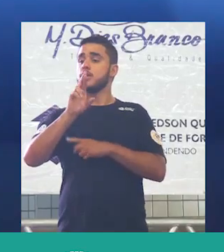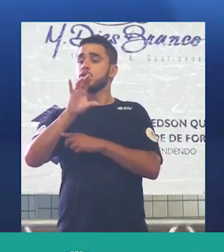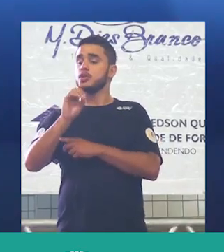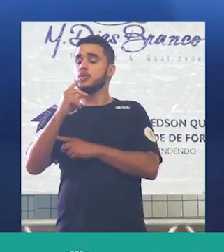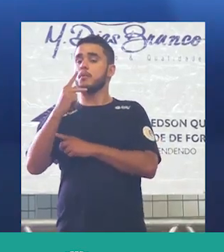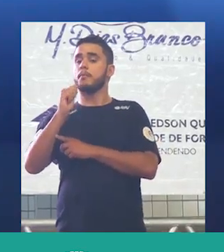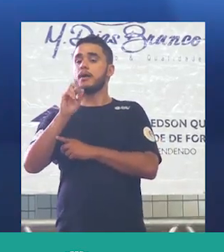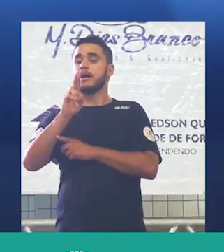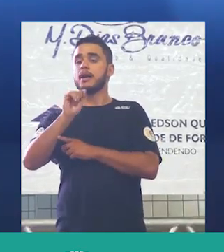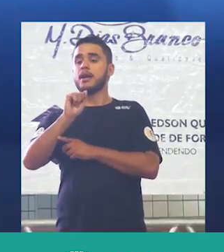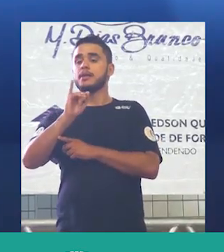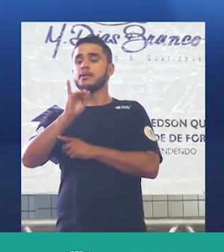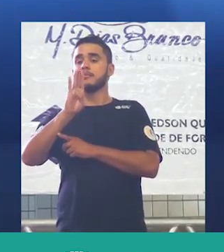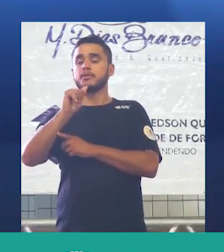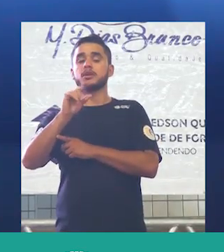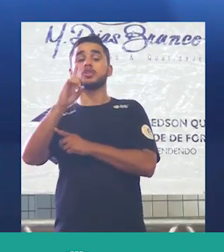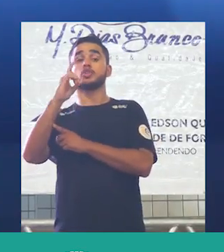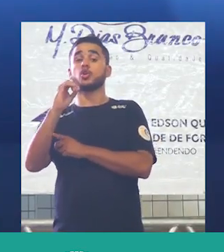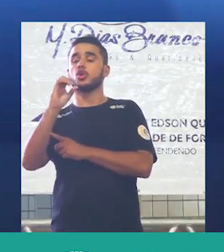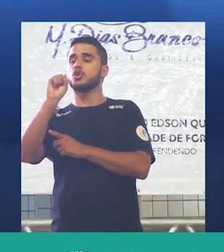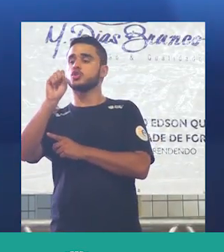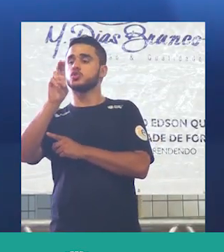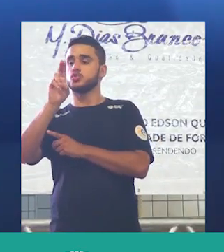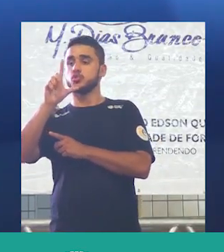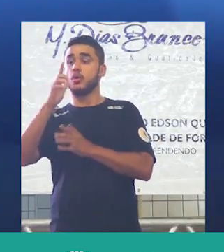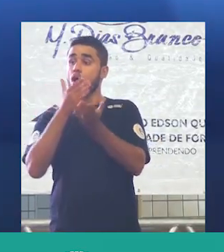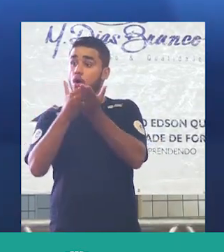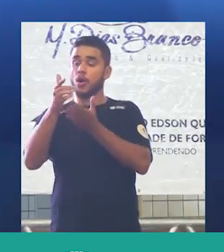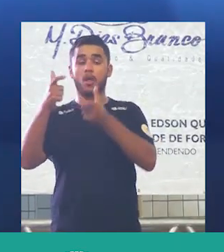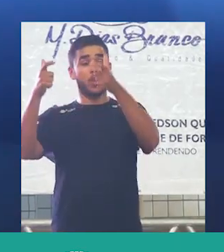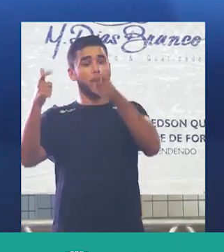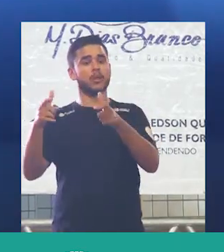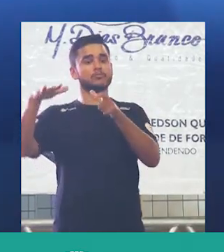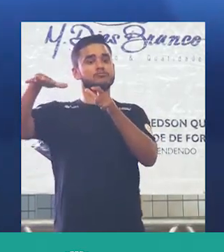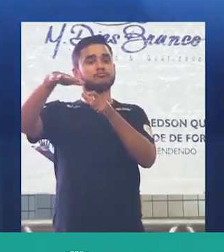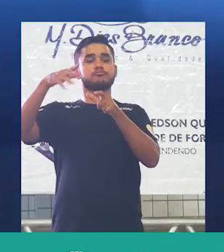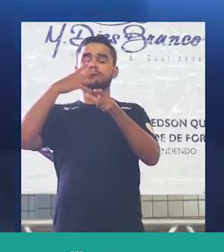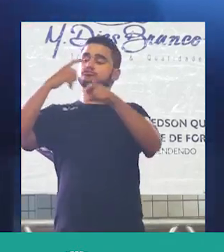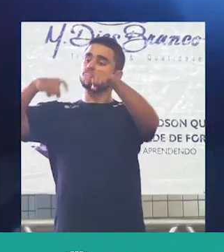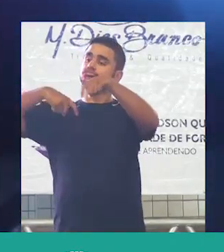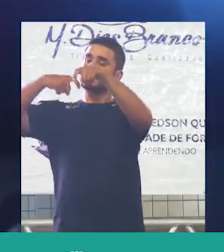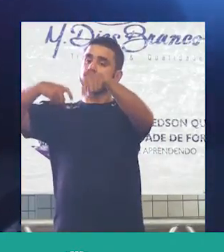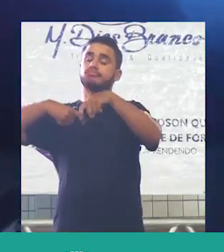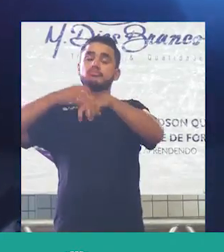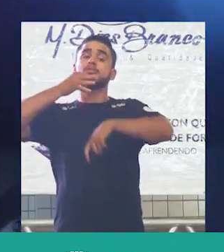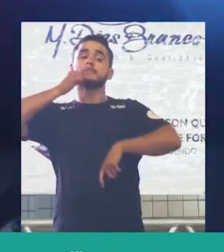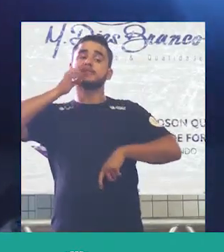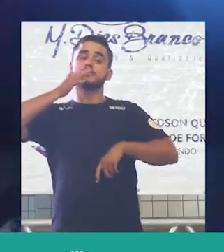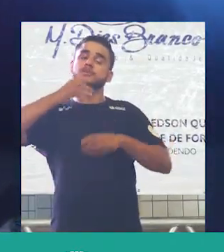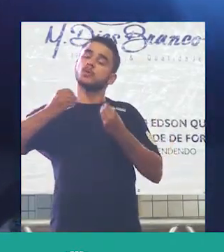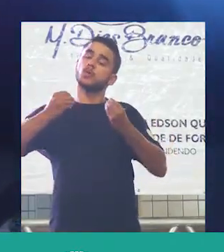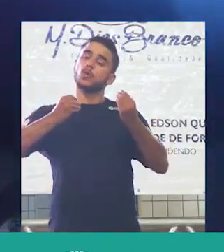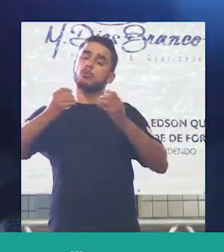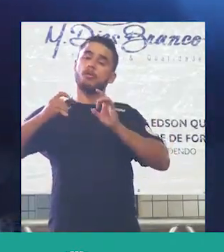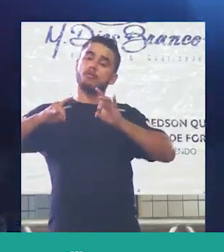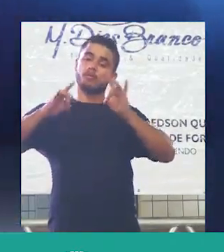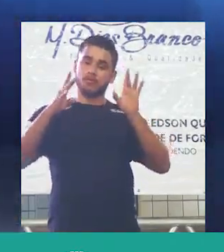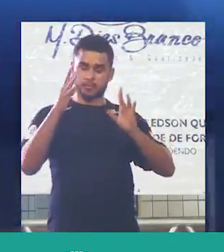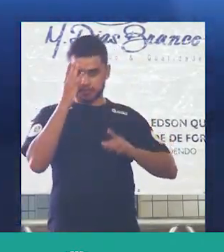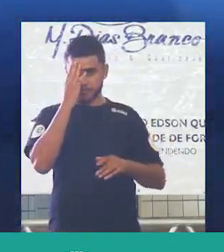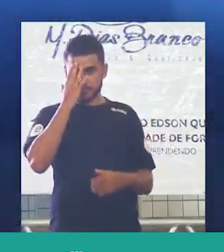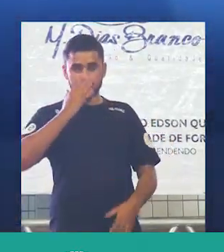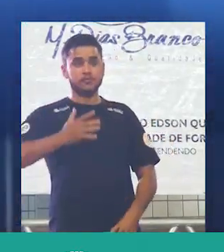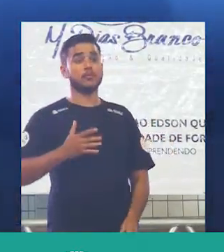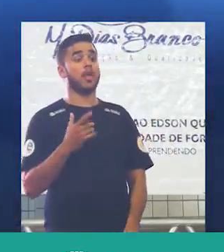café vai começar por ali. Porém, durante o período regencial, nós tivemos o